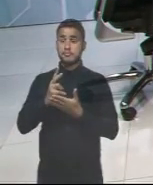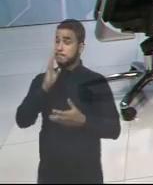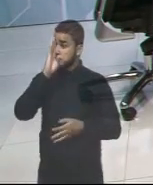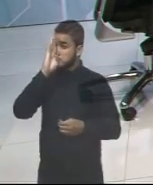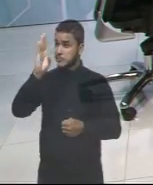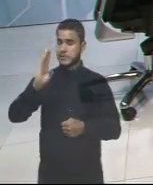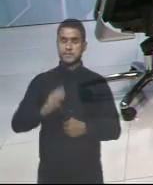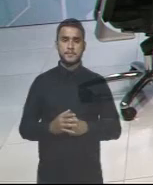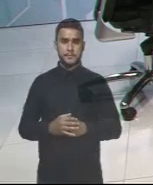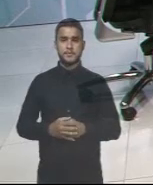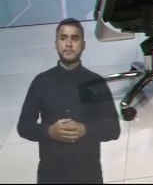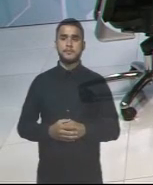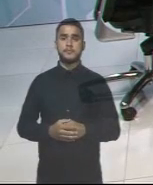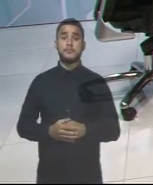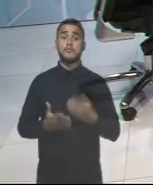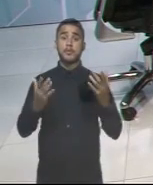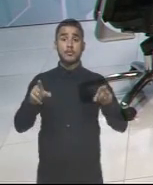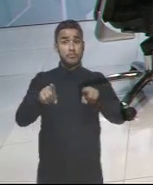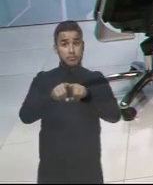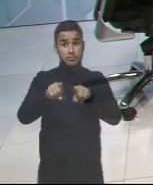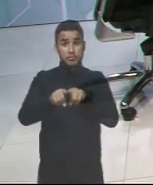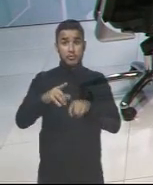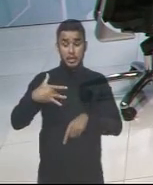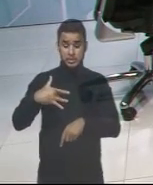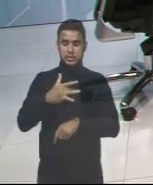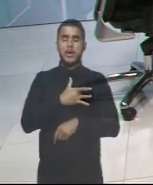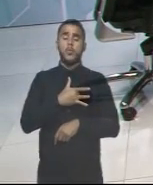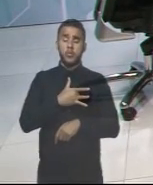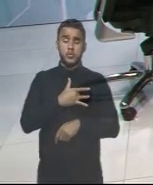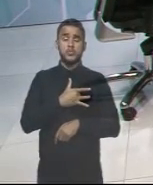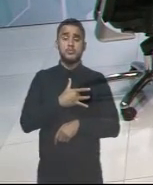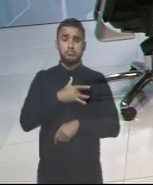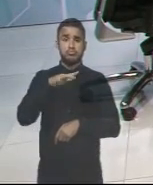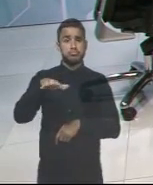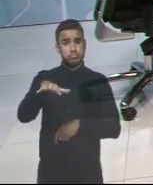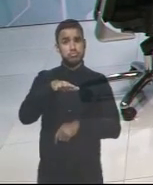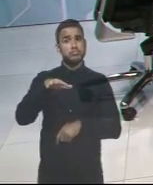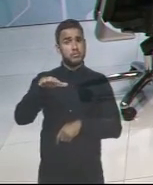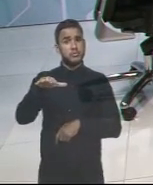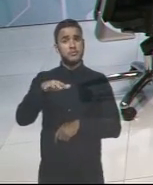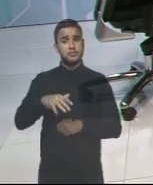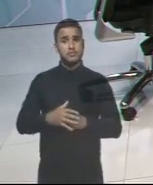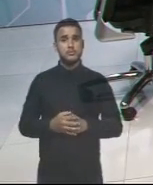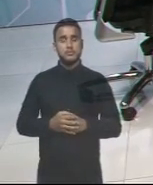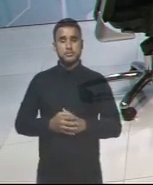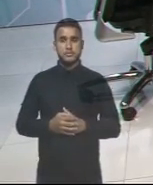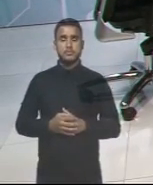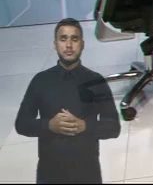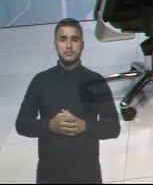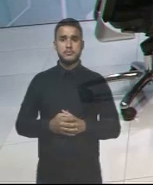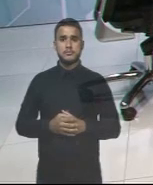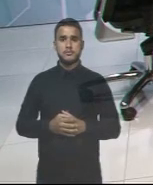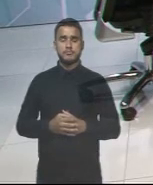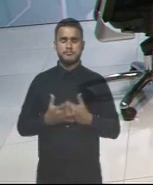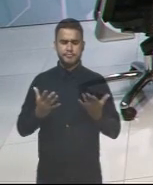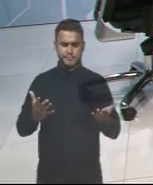outra coisa é a saúde pública também. A saúde pública está em frangalhos.